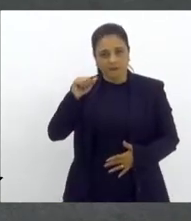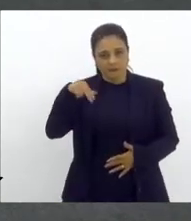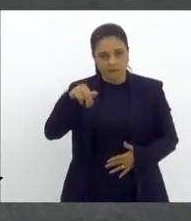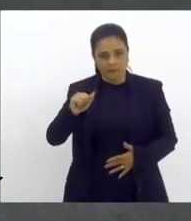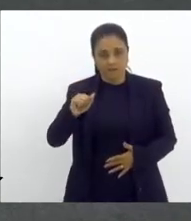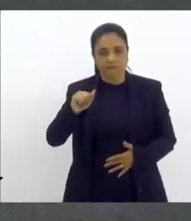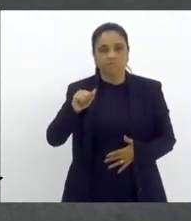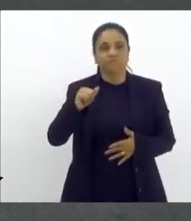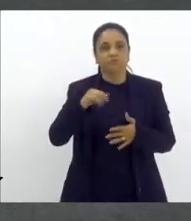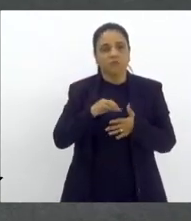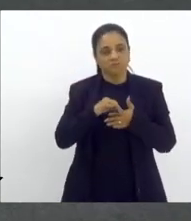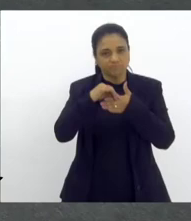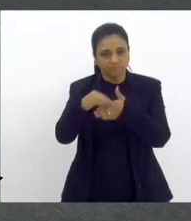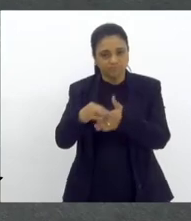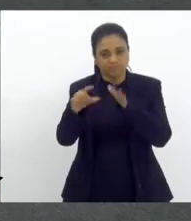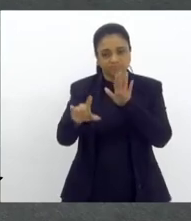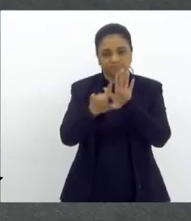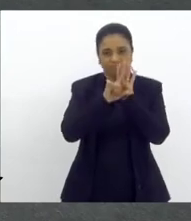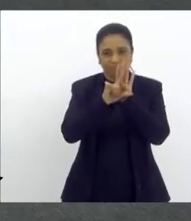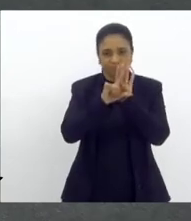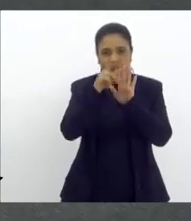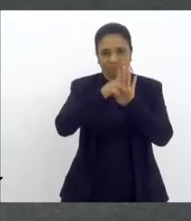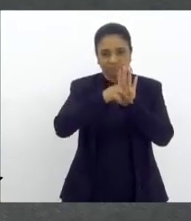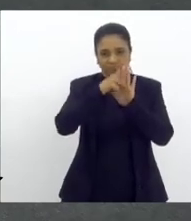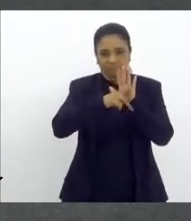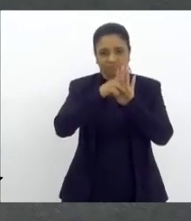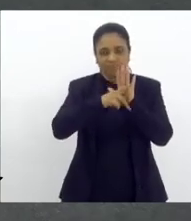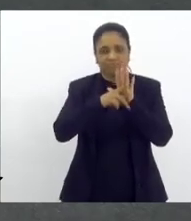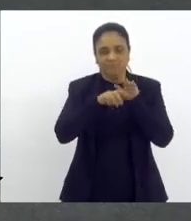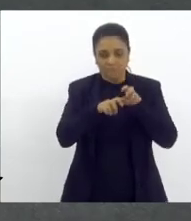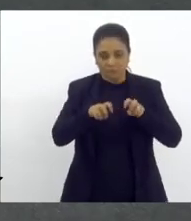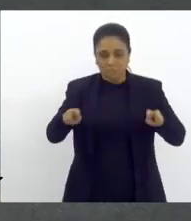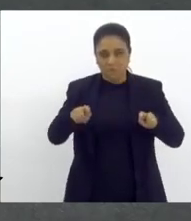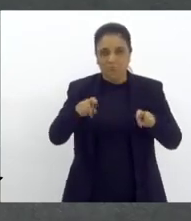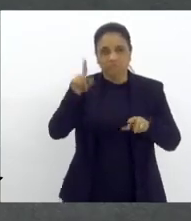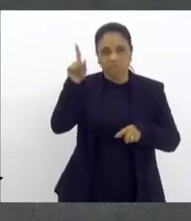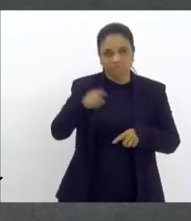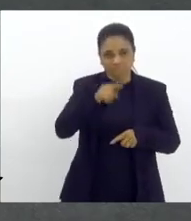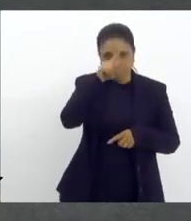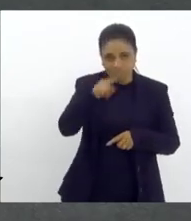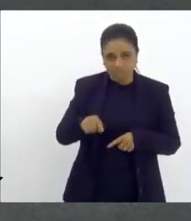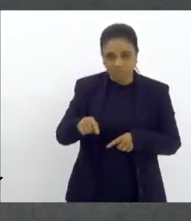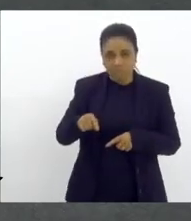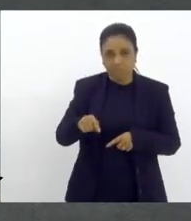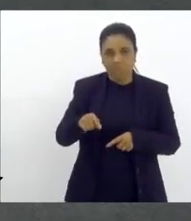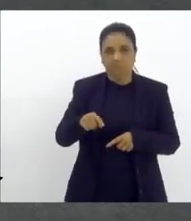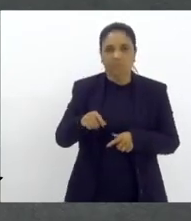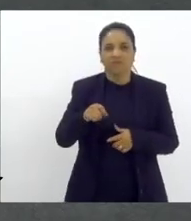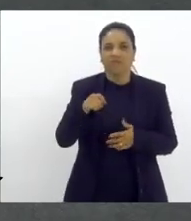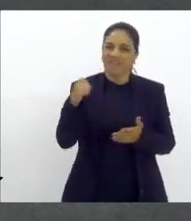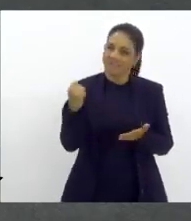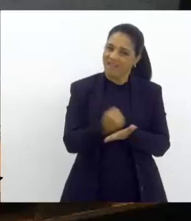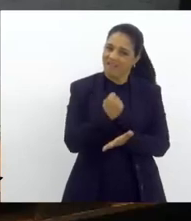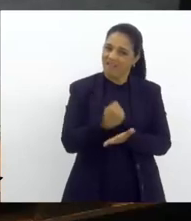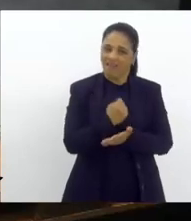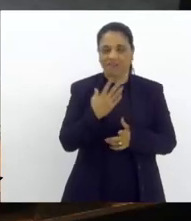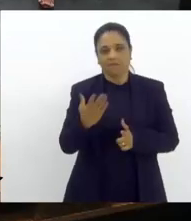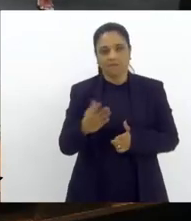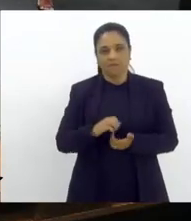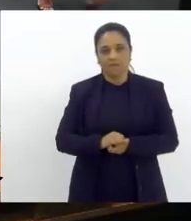fez uma indicação Legislativa importante mas a bancada do governo derrubou o coro porque pirracenta Obrigada Presidente